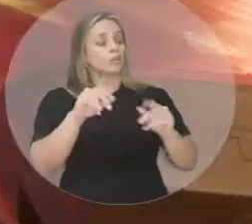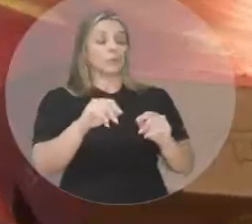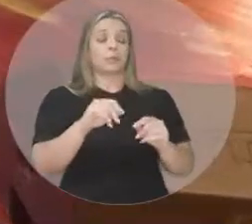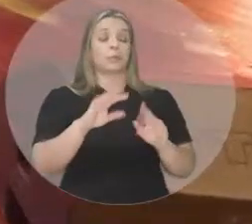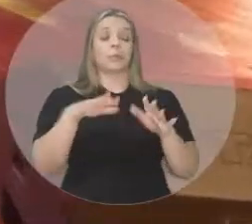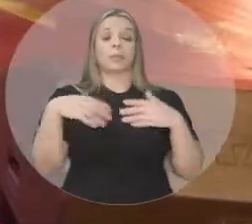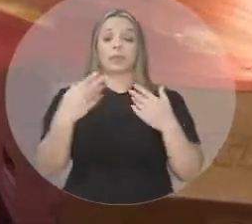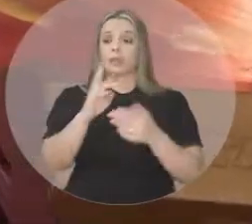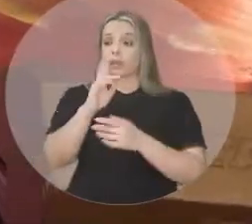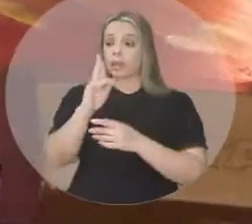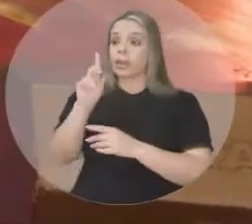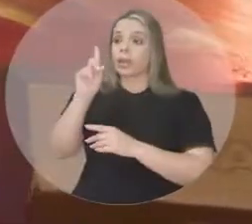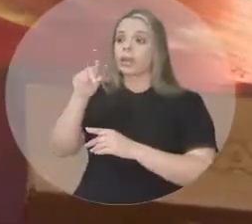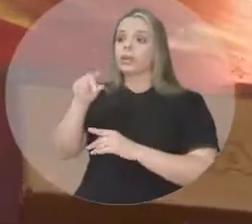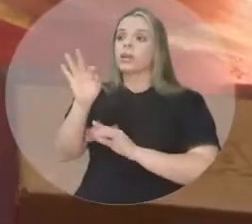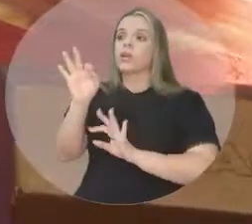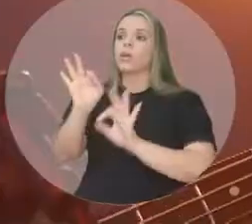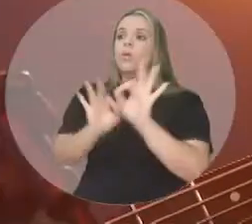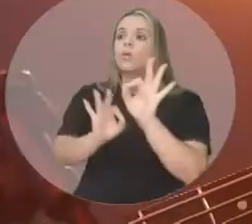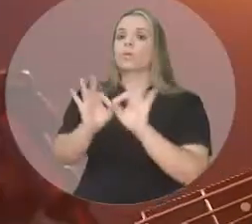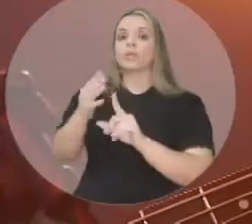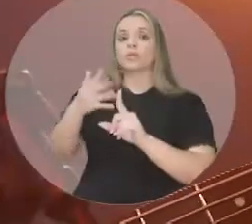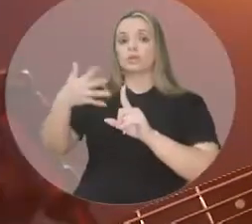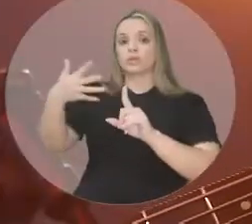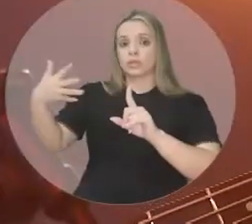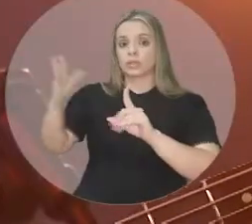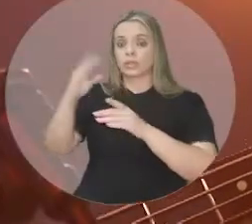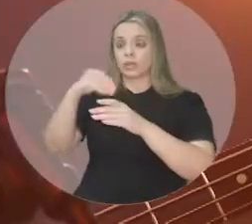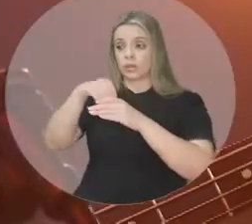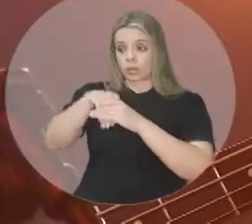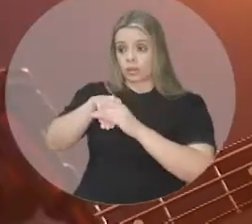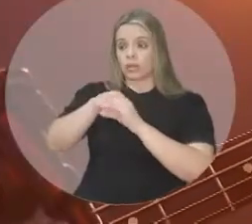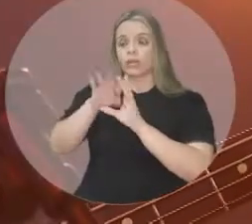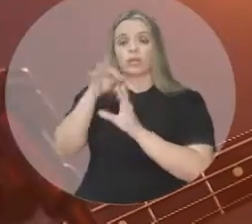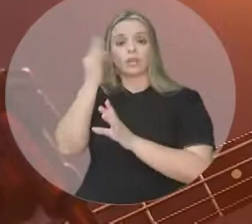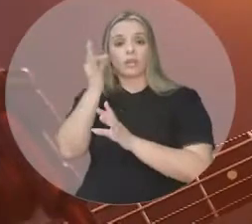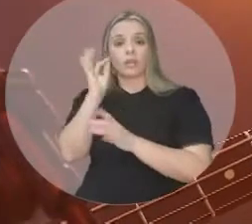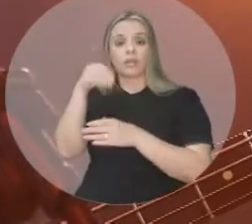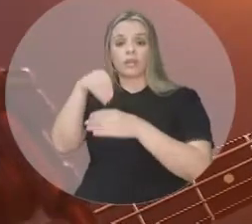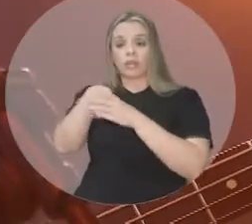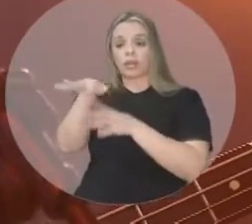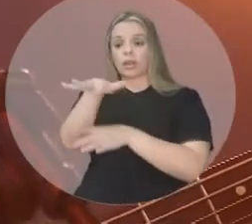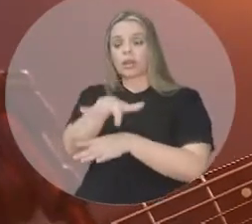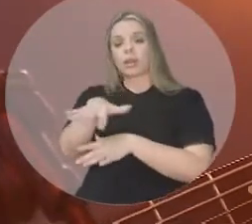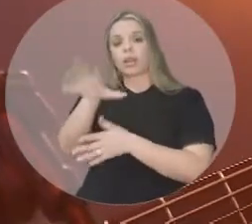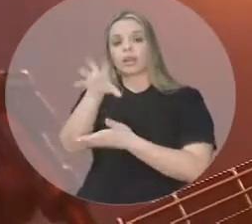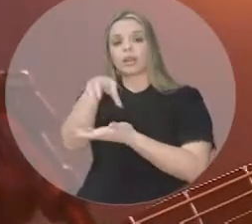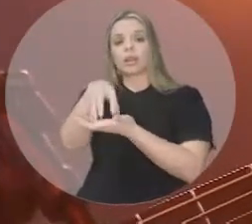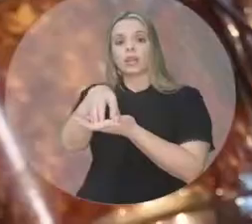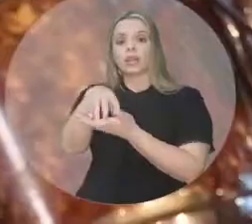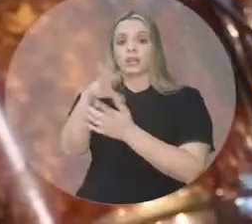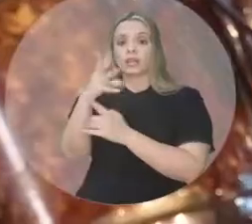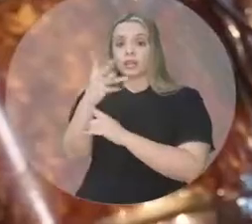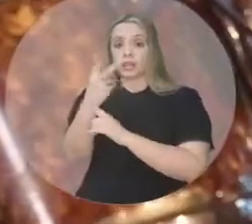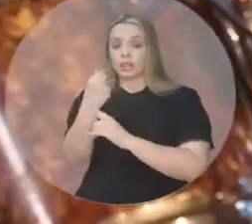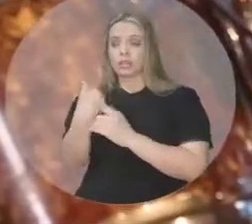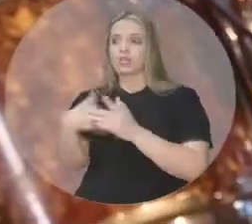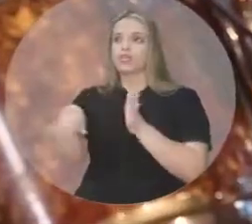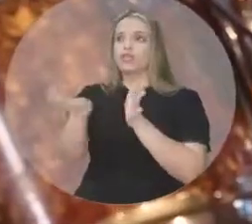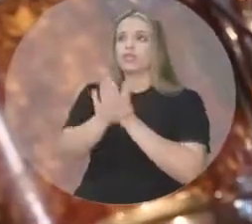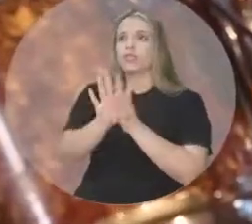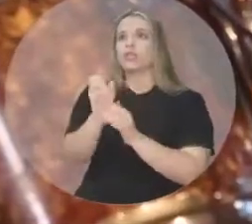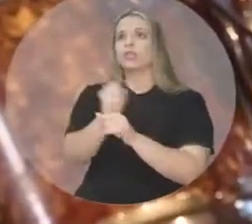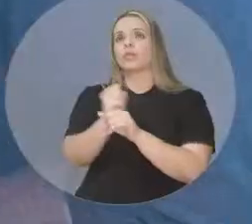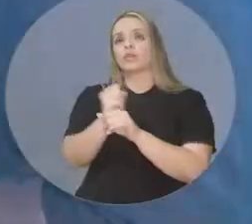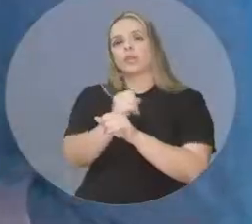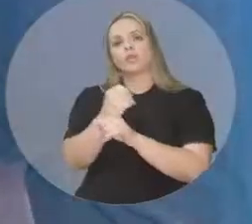o efeito, né? Nas músicas, músicas longas, o improviso é importante. Na sua linguagem, no